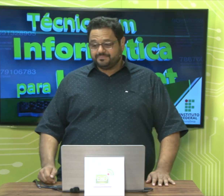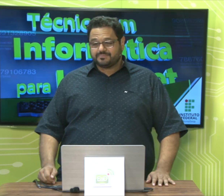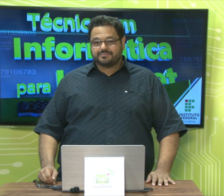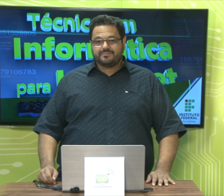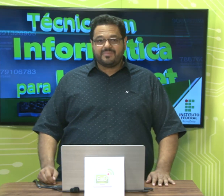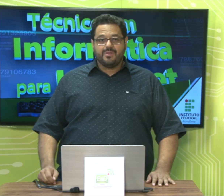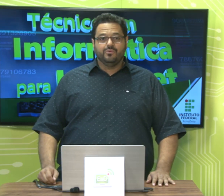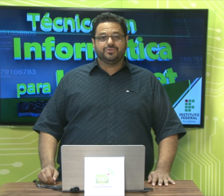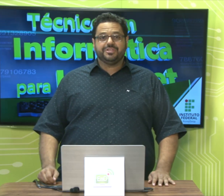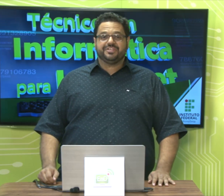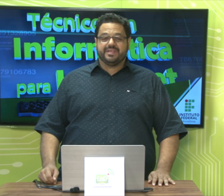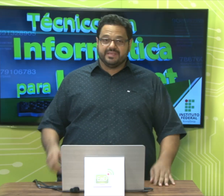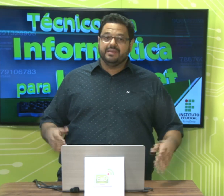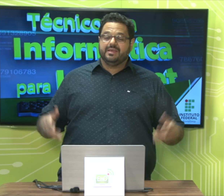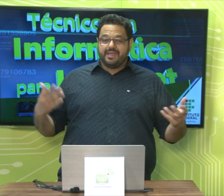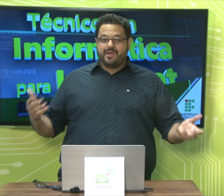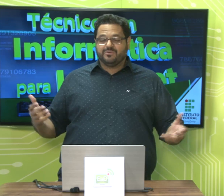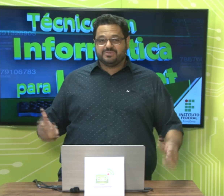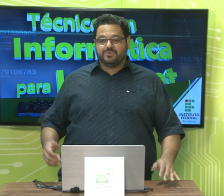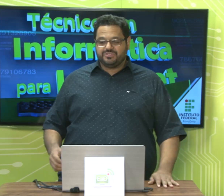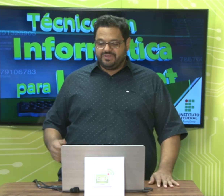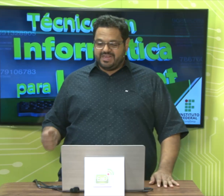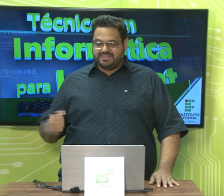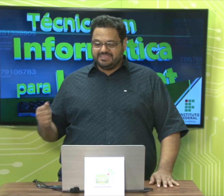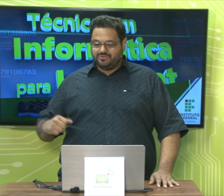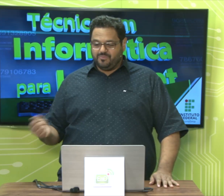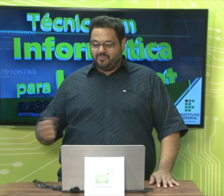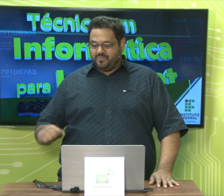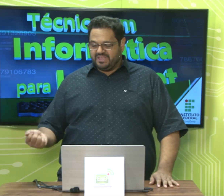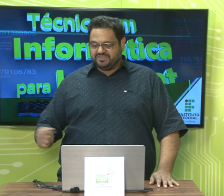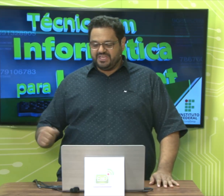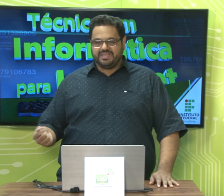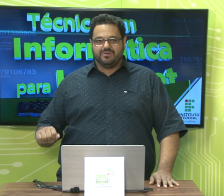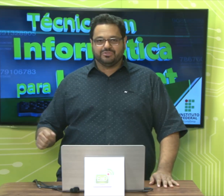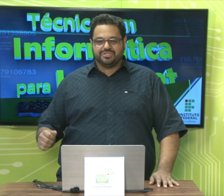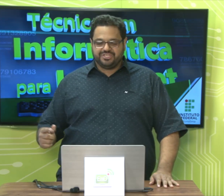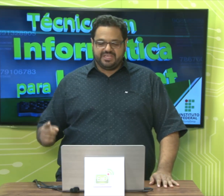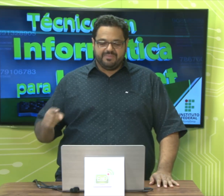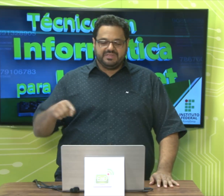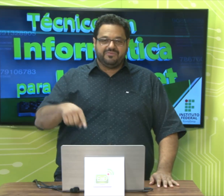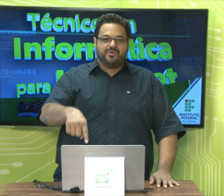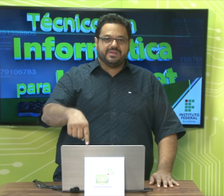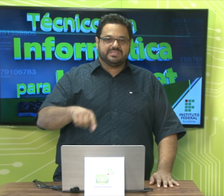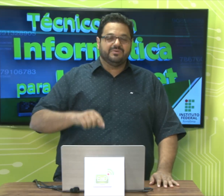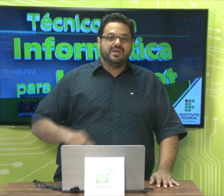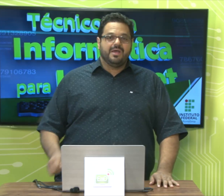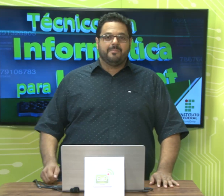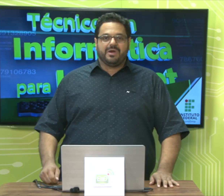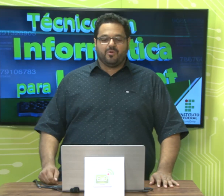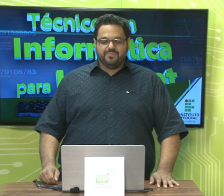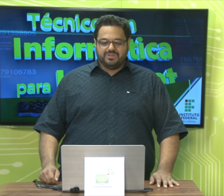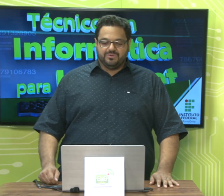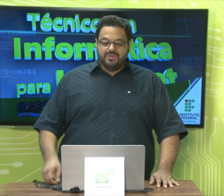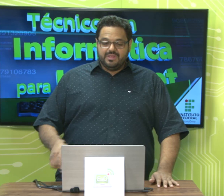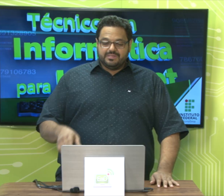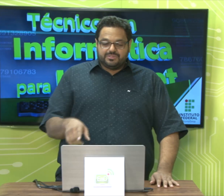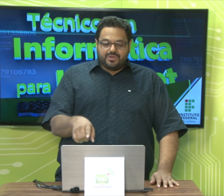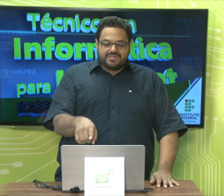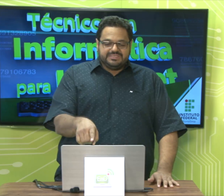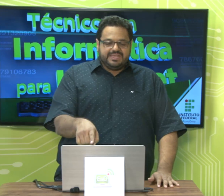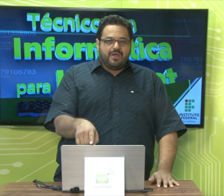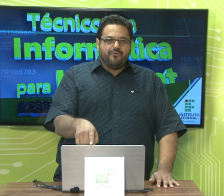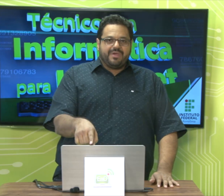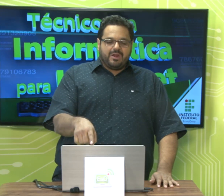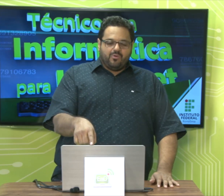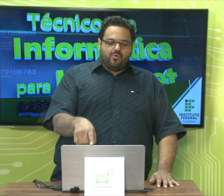computador. Um joystick é um dispositivo de entrada, quer dizer, eu estou mexendo aqui no joystick e mandando informação para o computador. Só